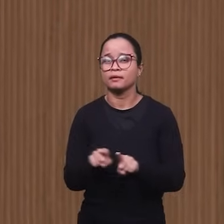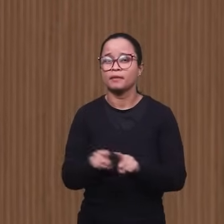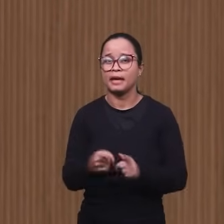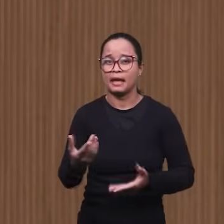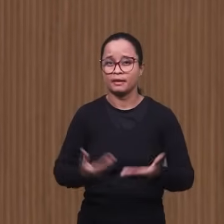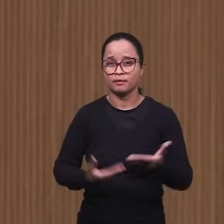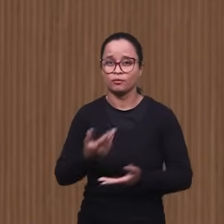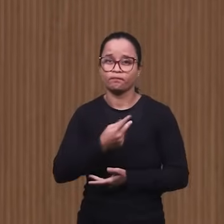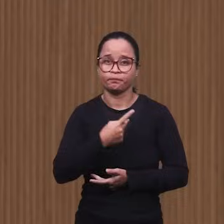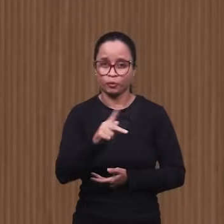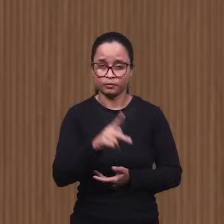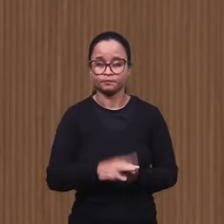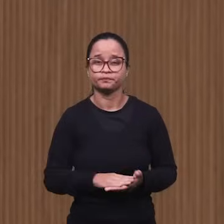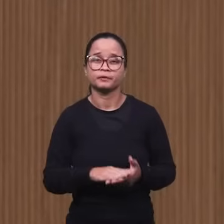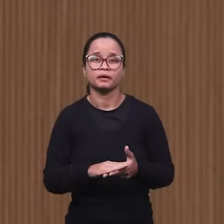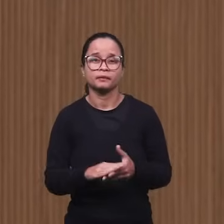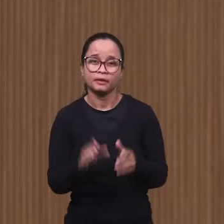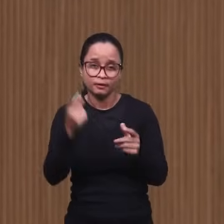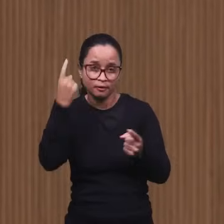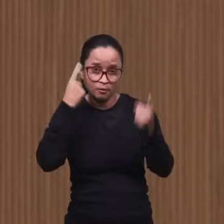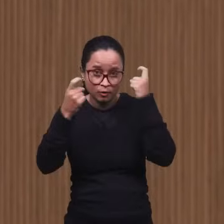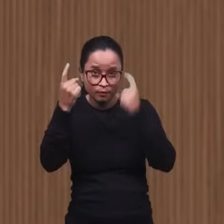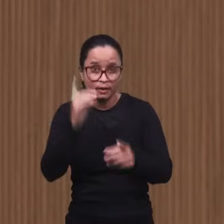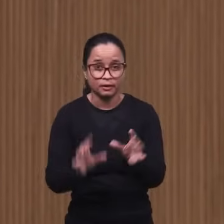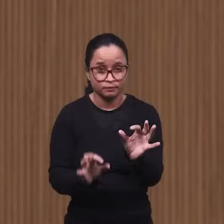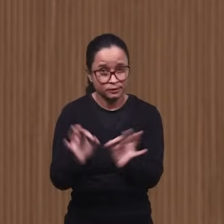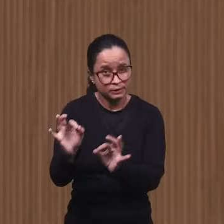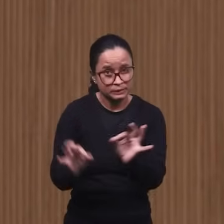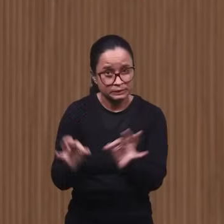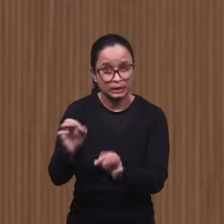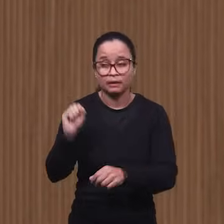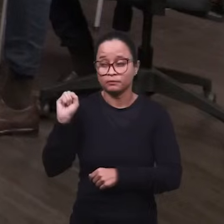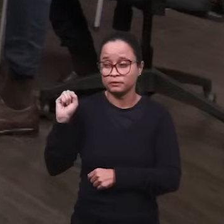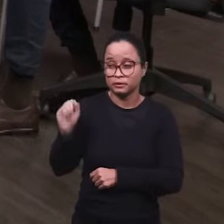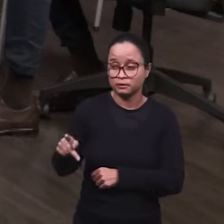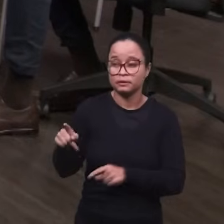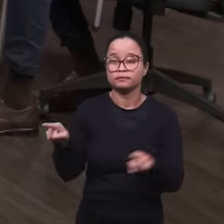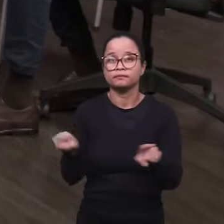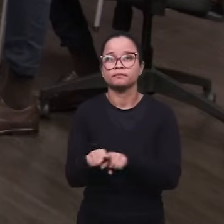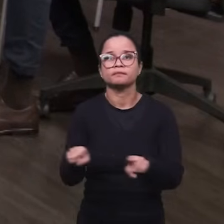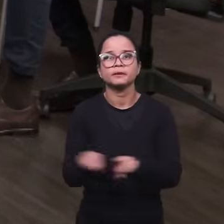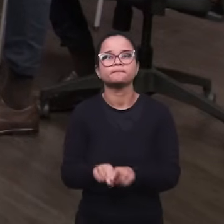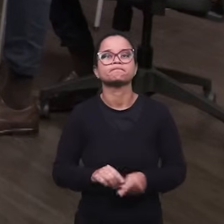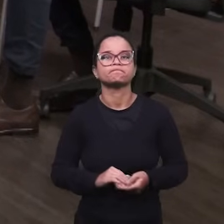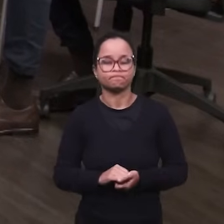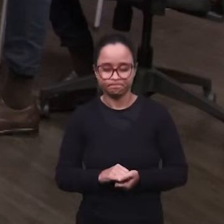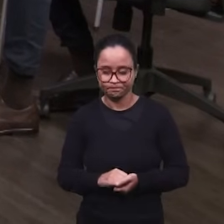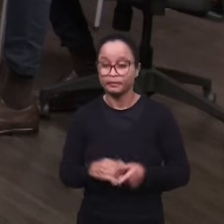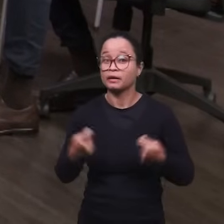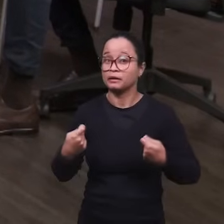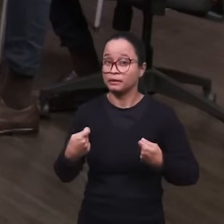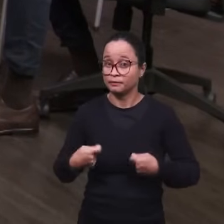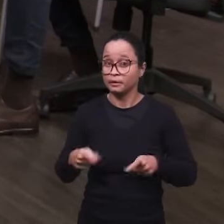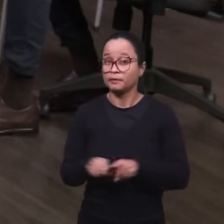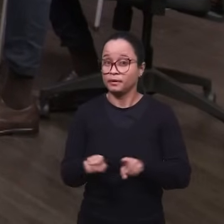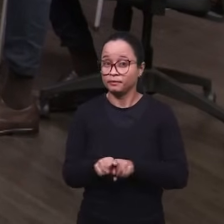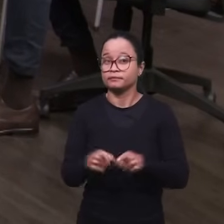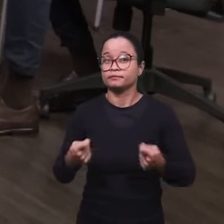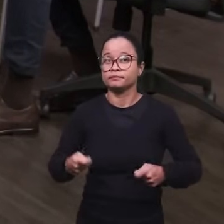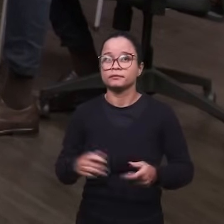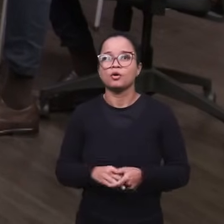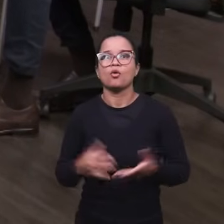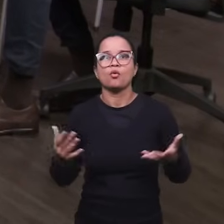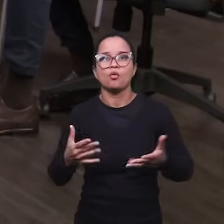se preocupar em planejar a aposentadoria? Precisa também. Por quê? Vamos lá. Hoje